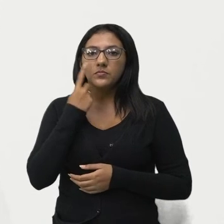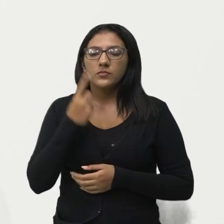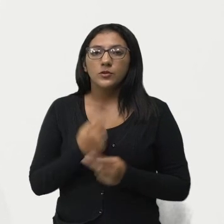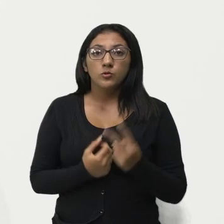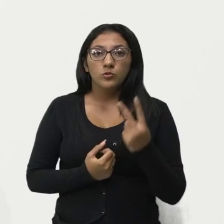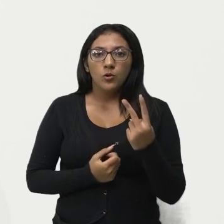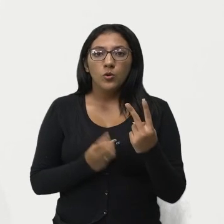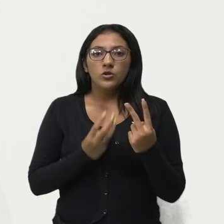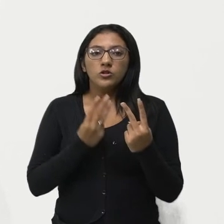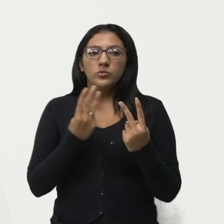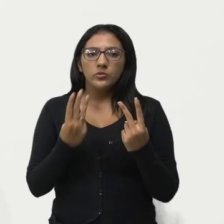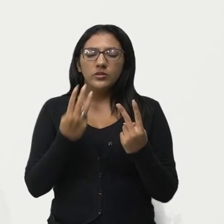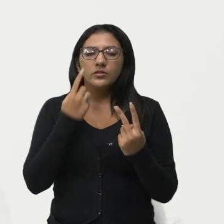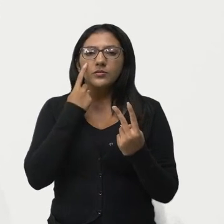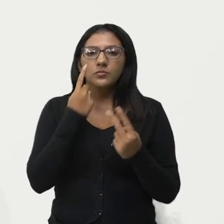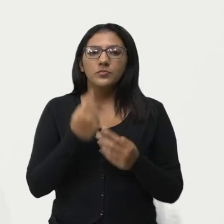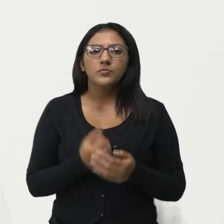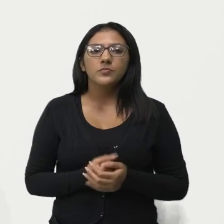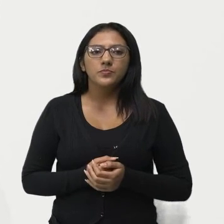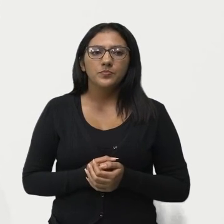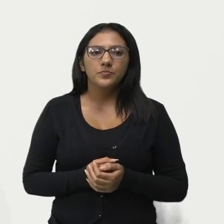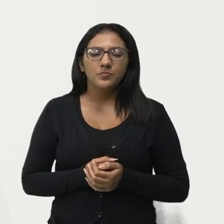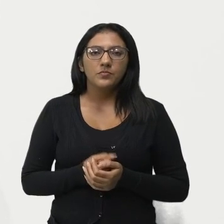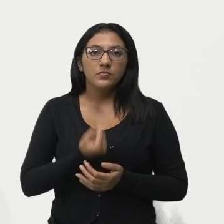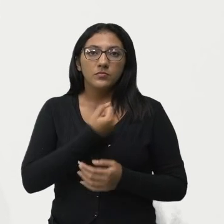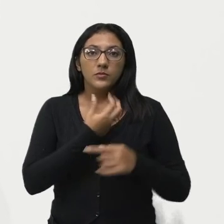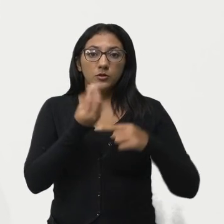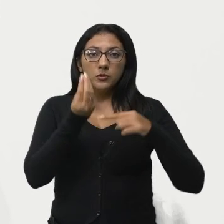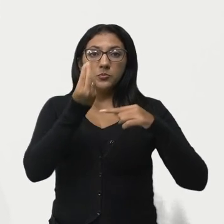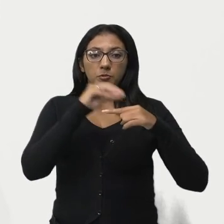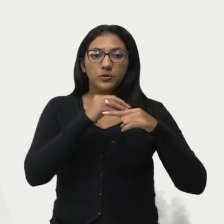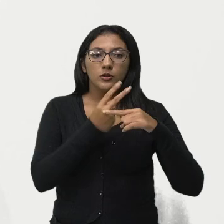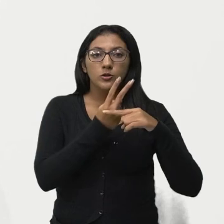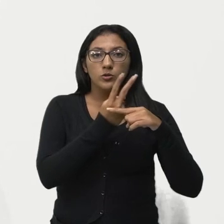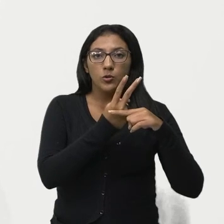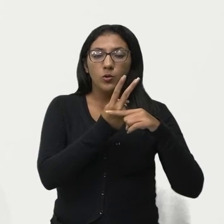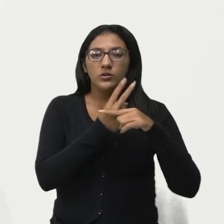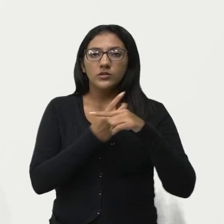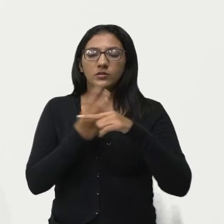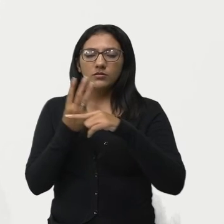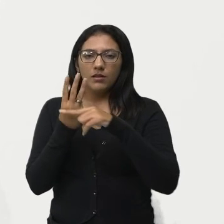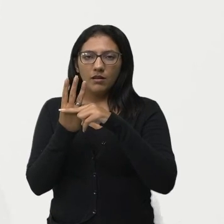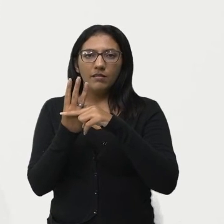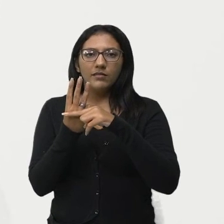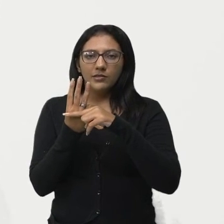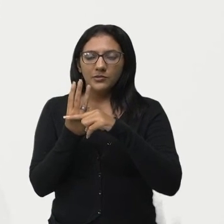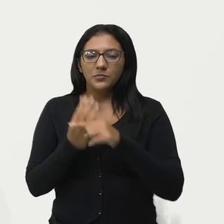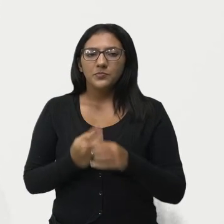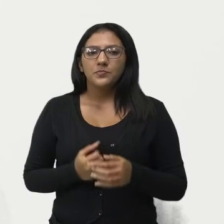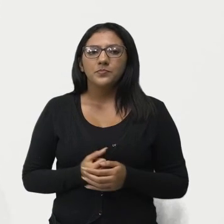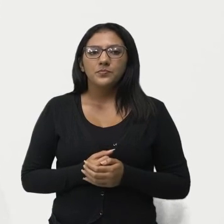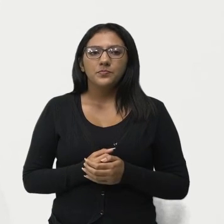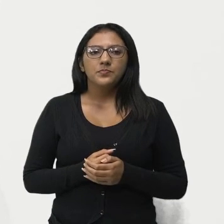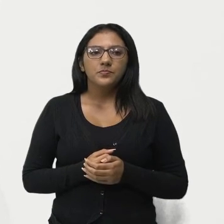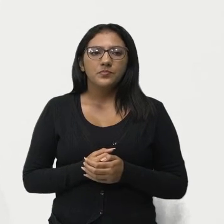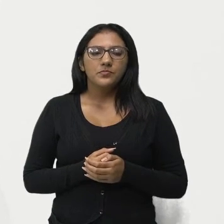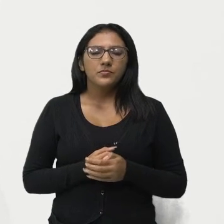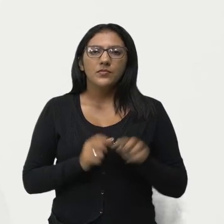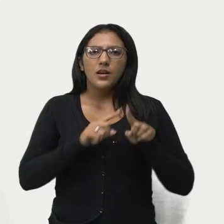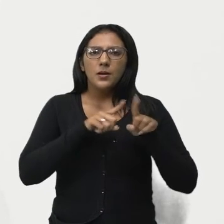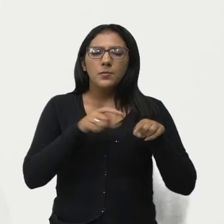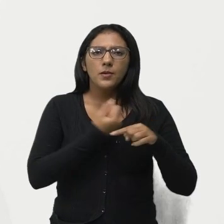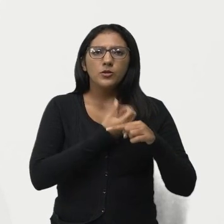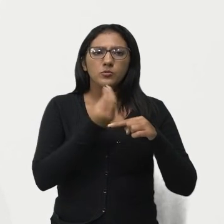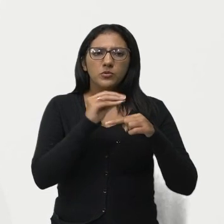2 e 3 são os nossos numeradores, tá bom? Aqui esse denominador